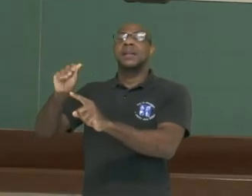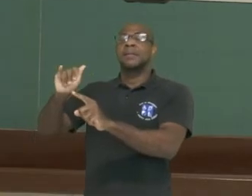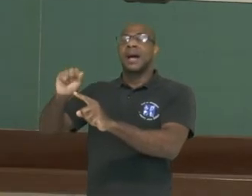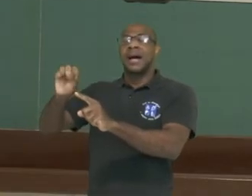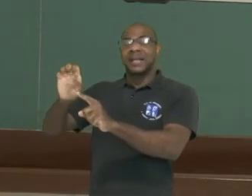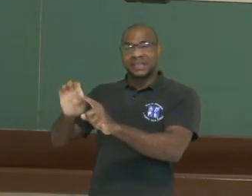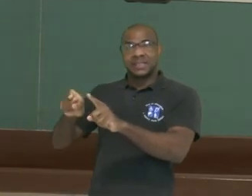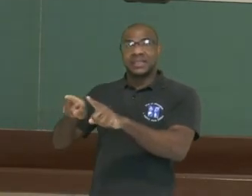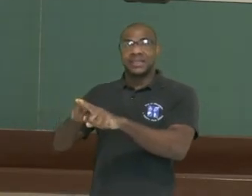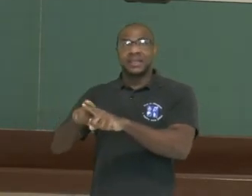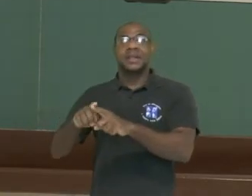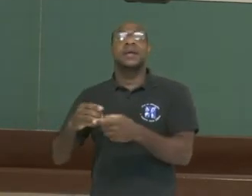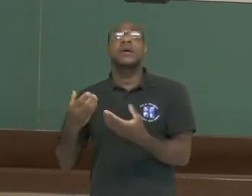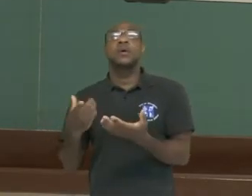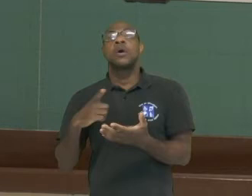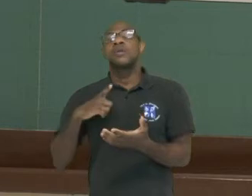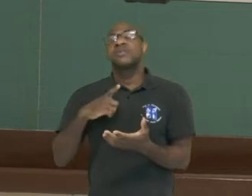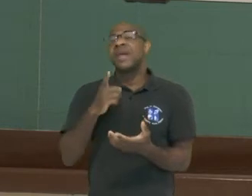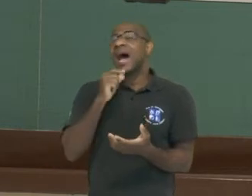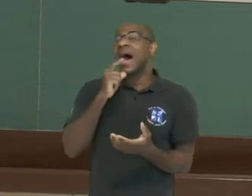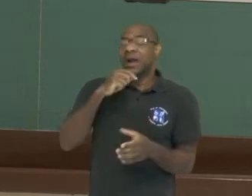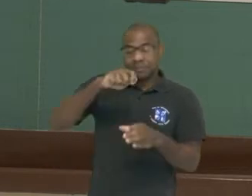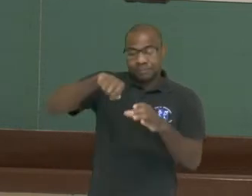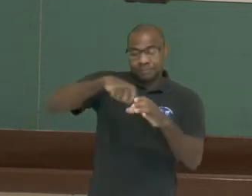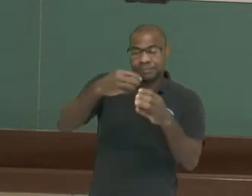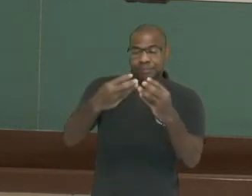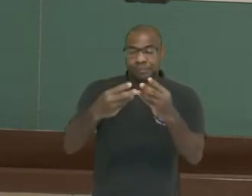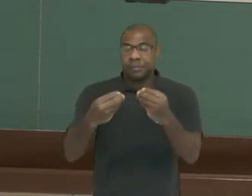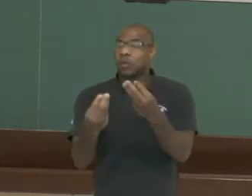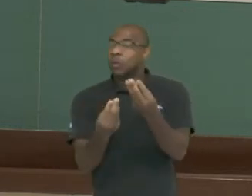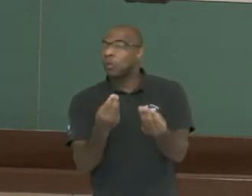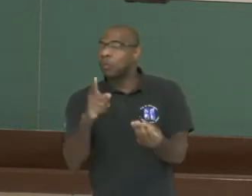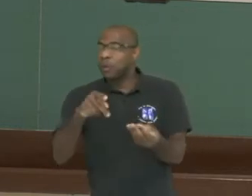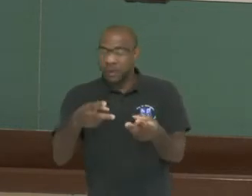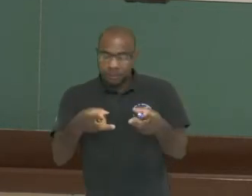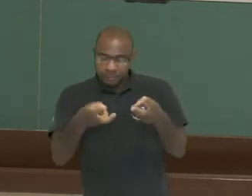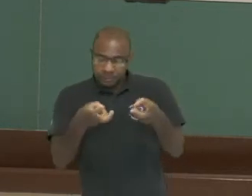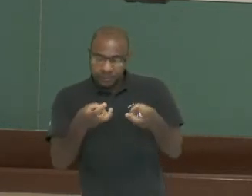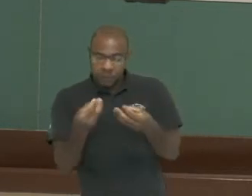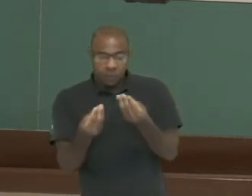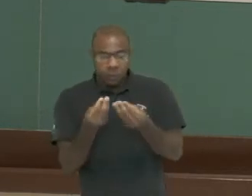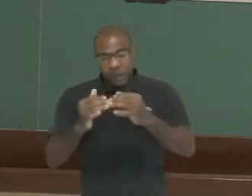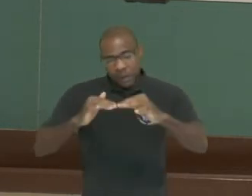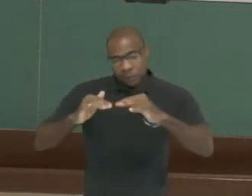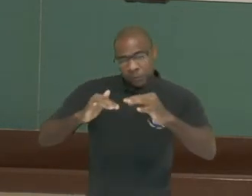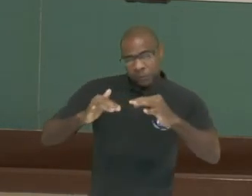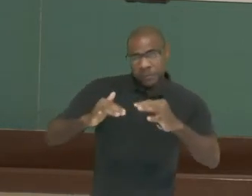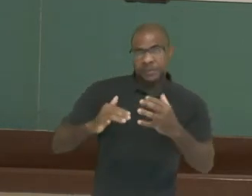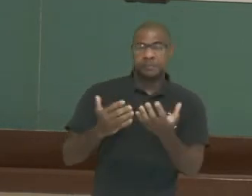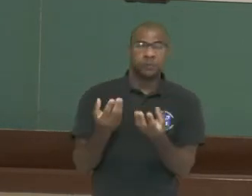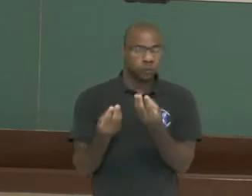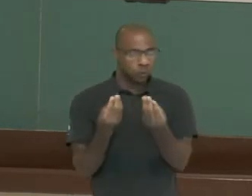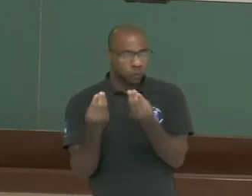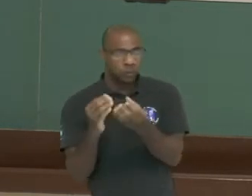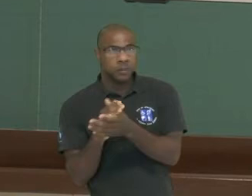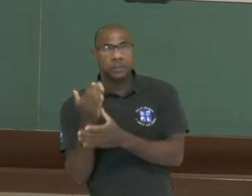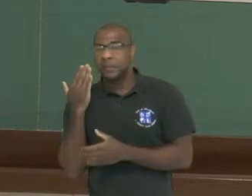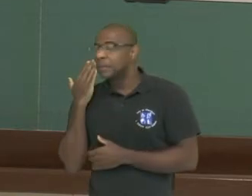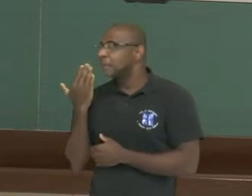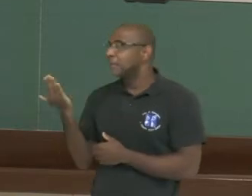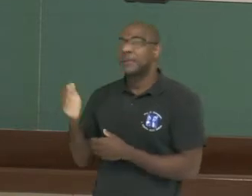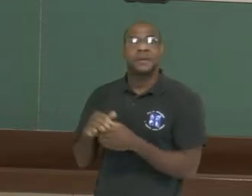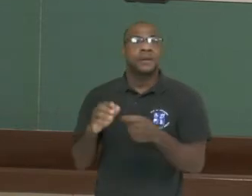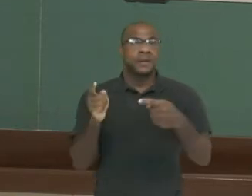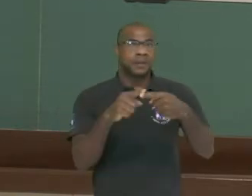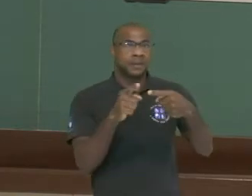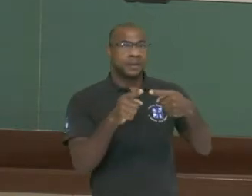ele estiver na presença de água, ou seja, dissolvido na água, a gente vai dar aí uma classificação para eles. Então, o primeiro aqui é